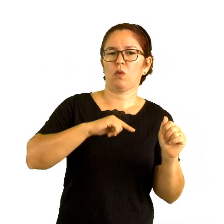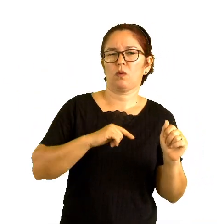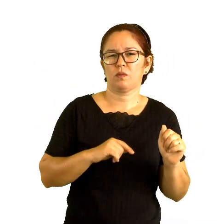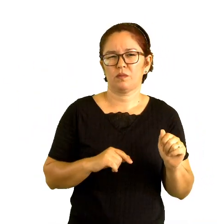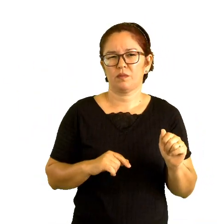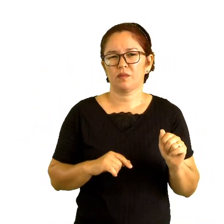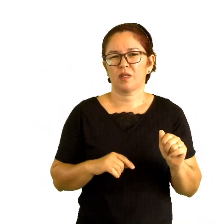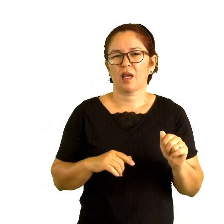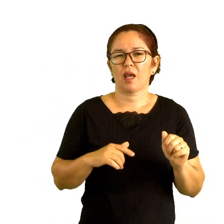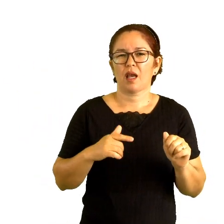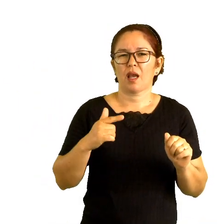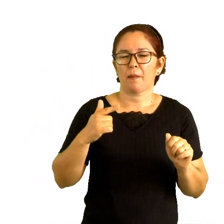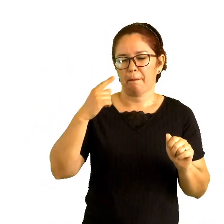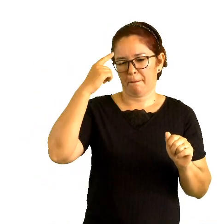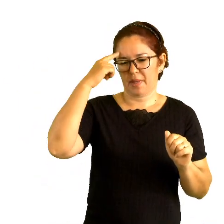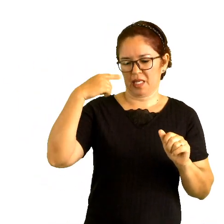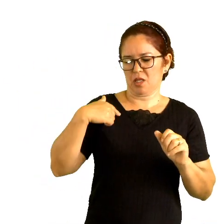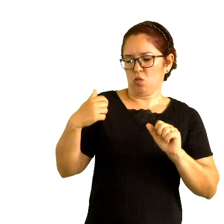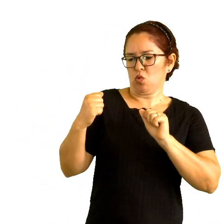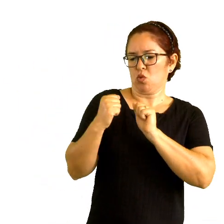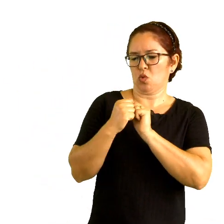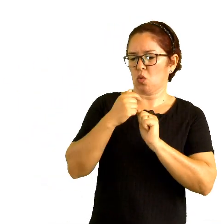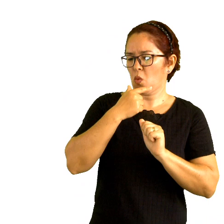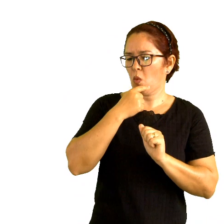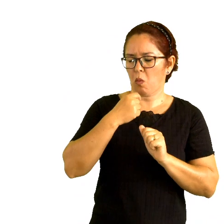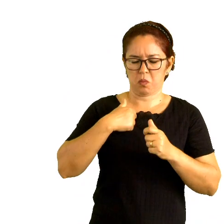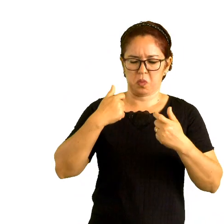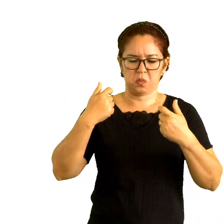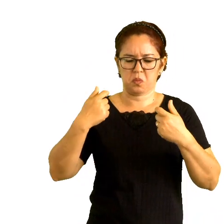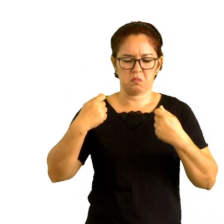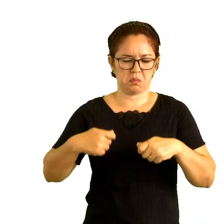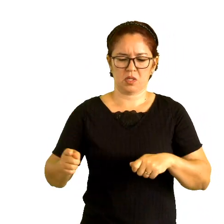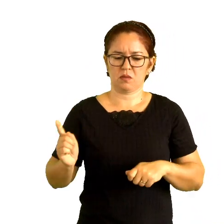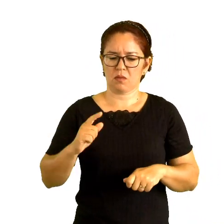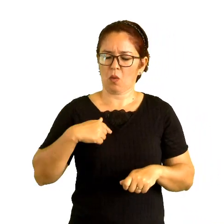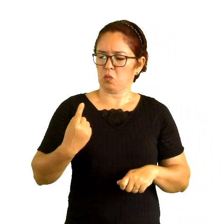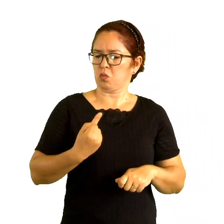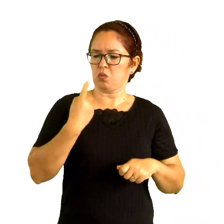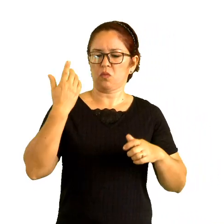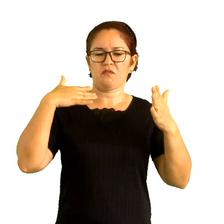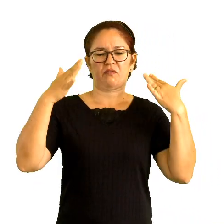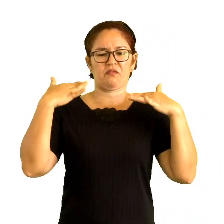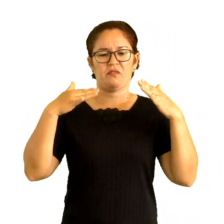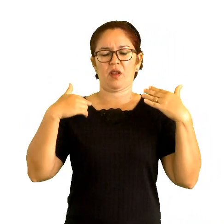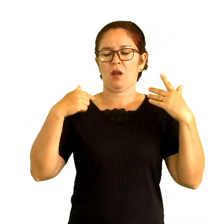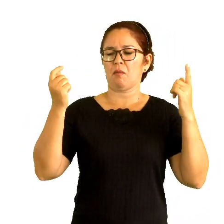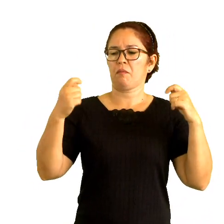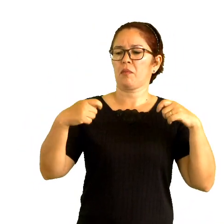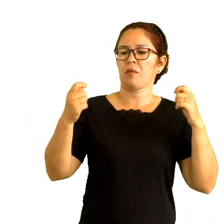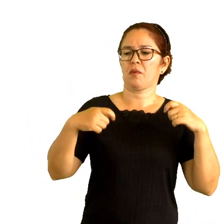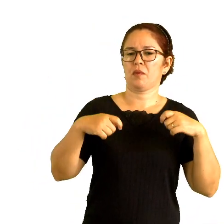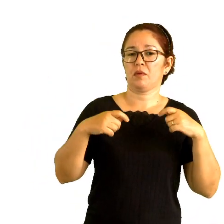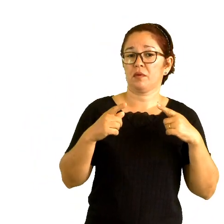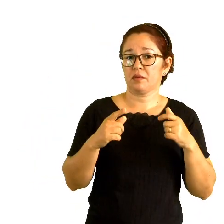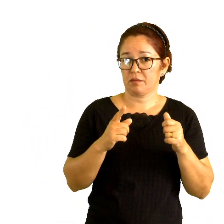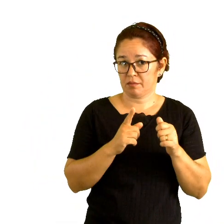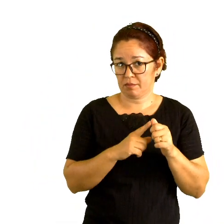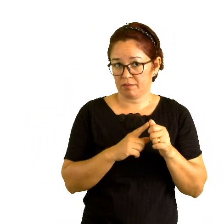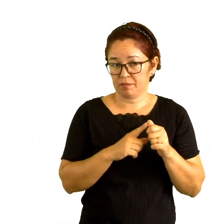à figura masculina, como costuma acontecer nos contos de fada? Letra A é